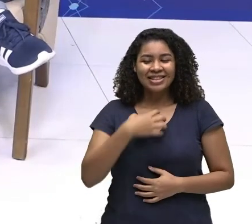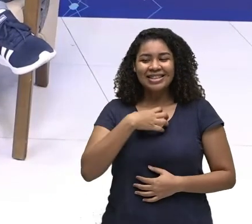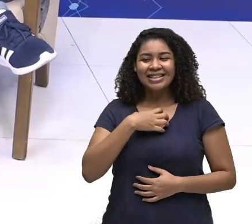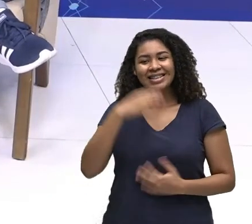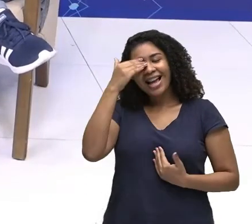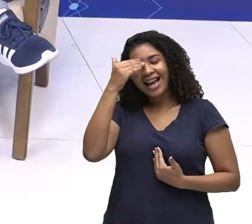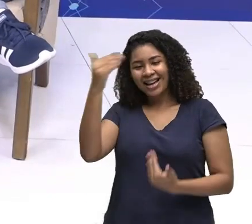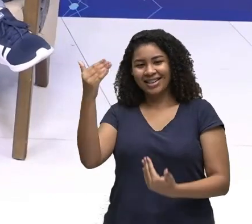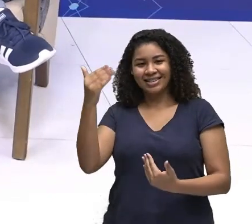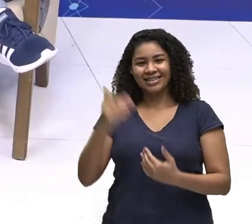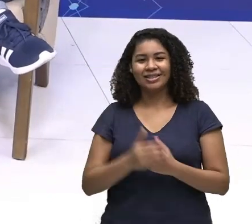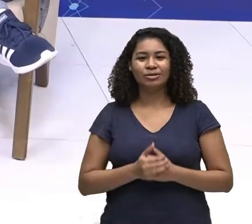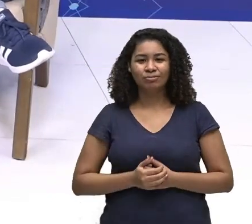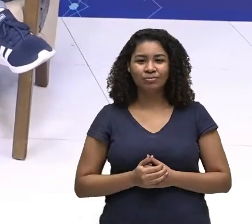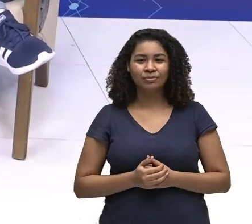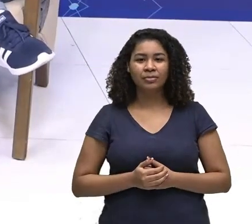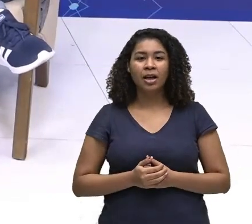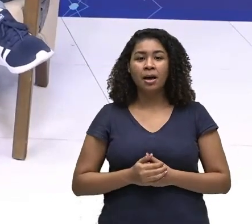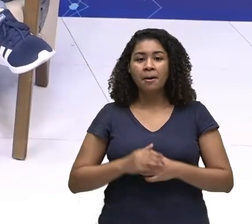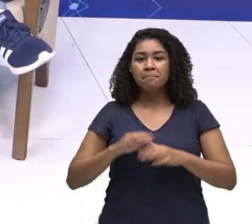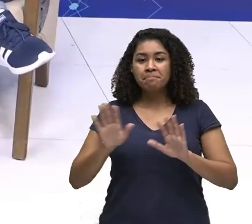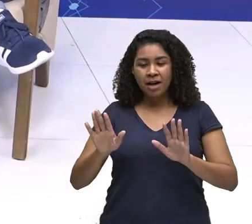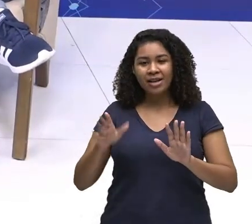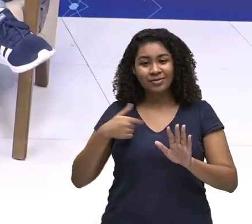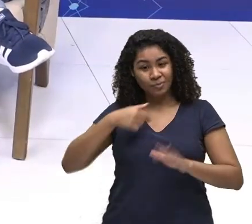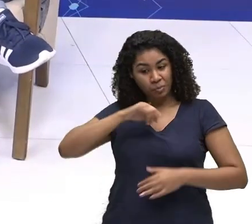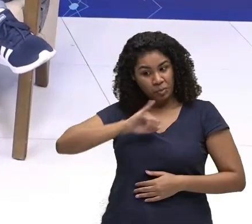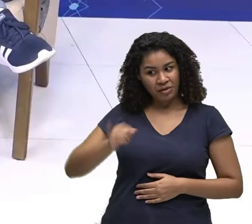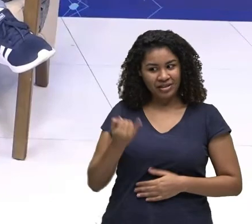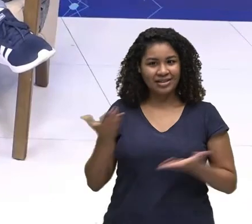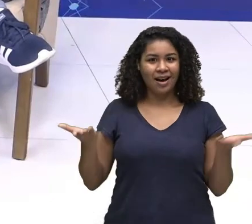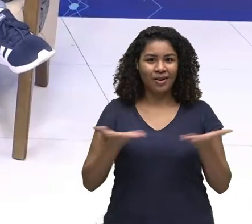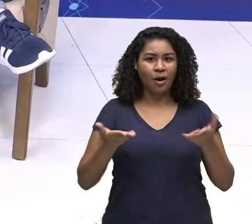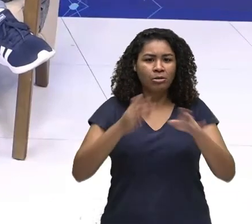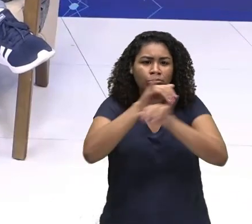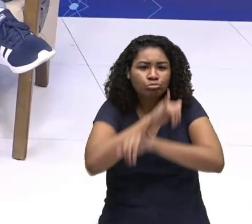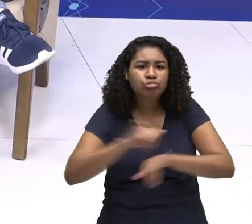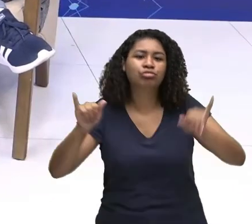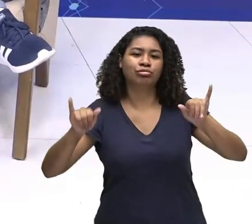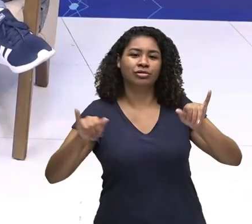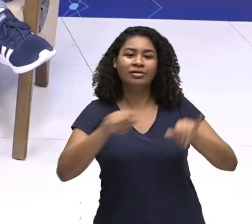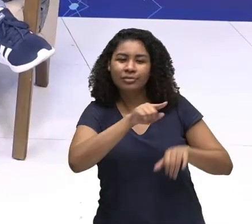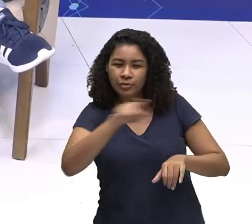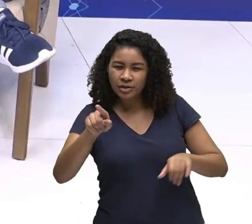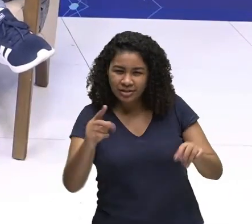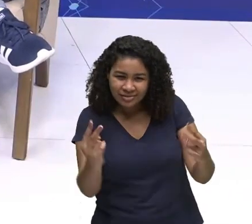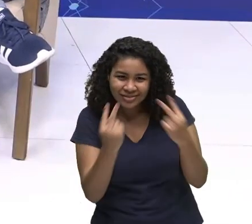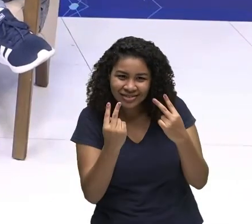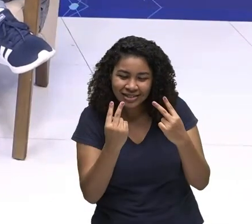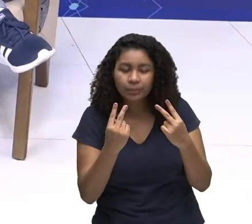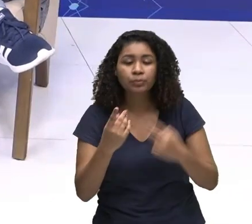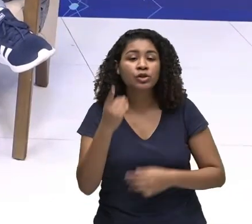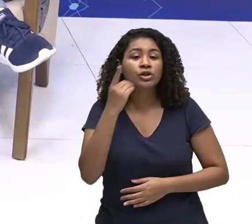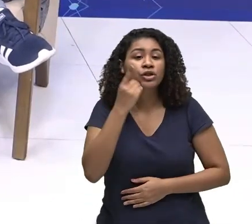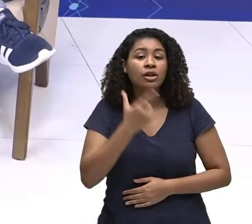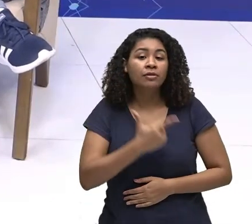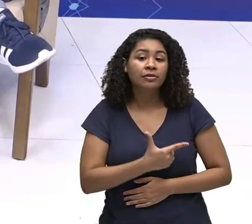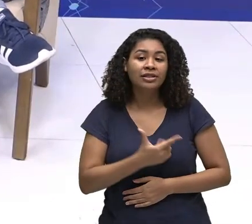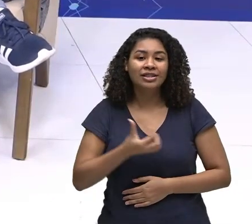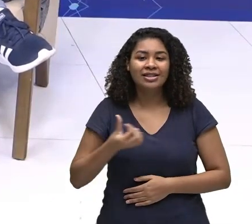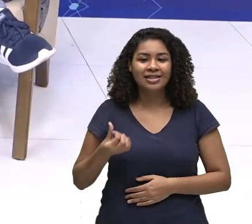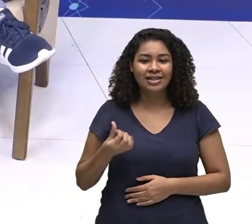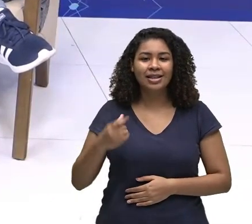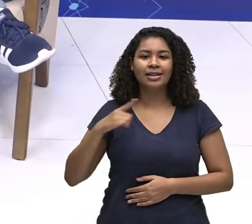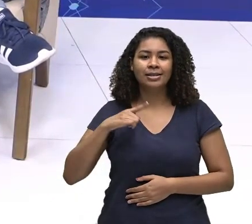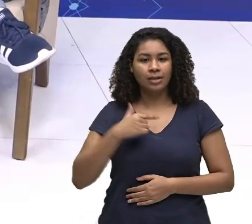te receber. Antes de você se despedir, eu vou aproveitar para fazer uma chamada para você que está em casa. No dia 26, nós teremos o nosso